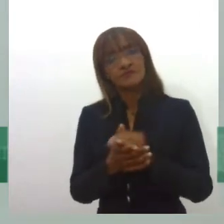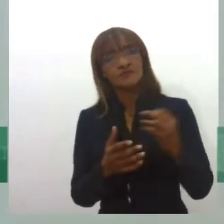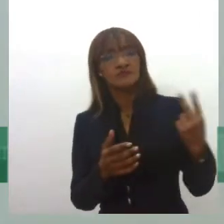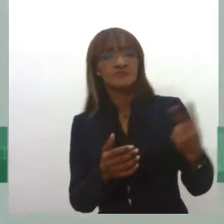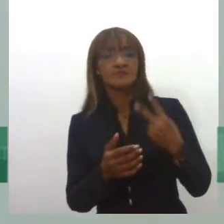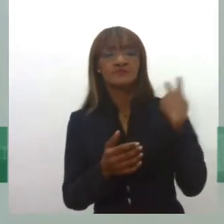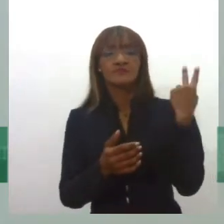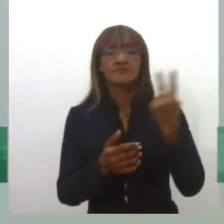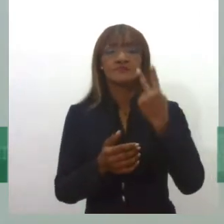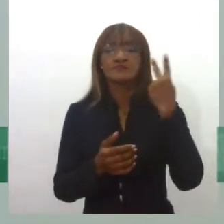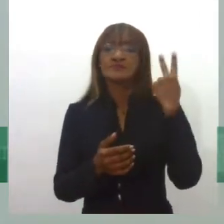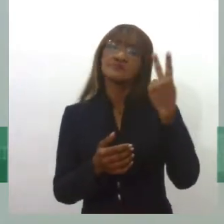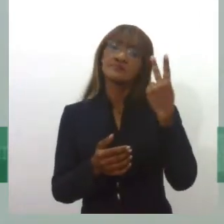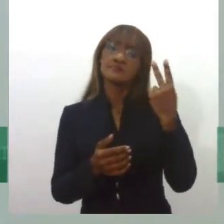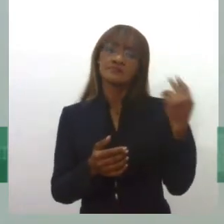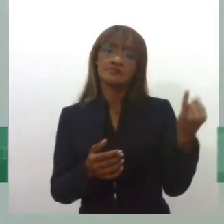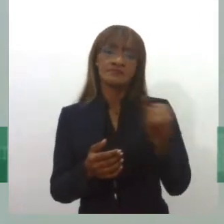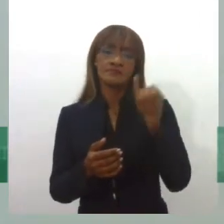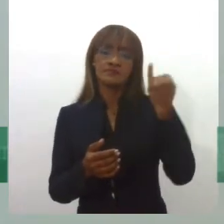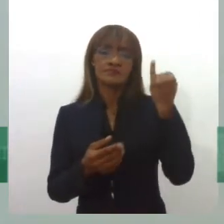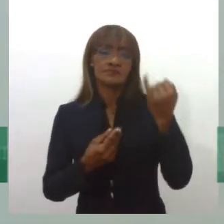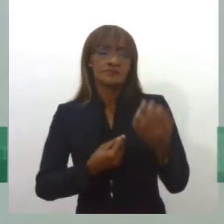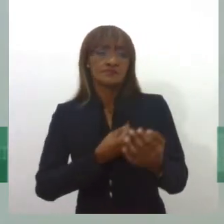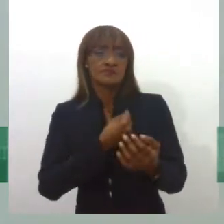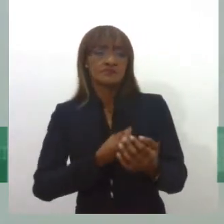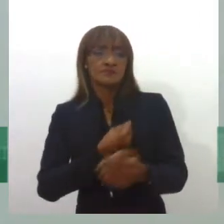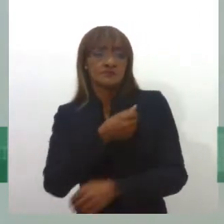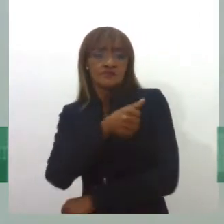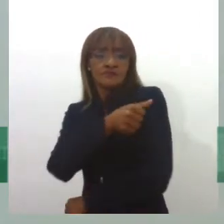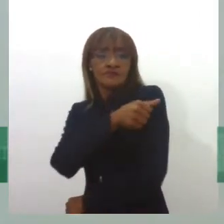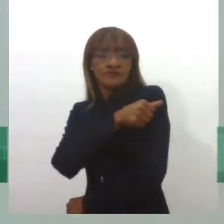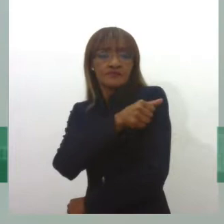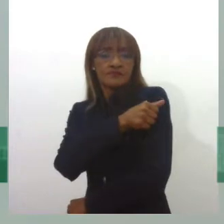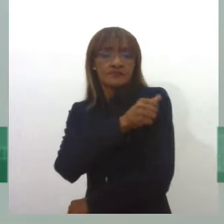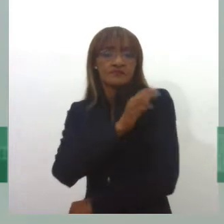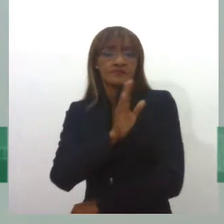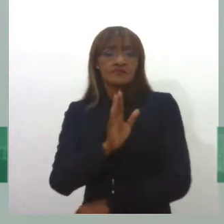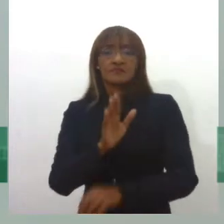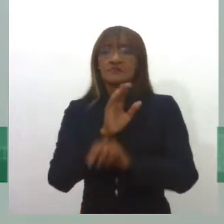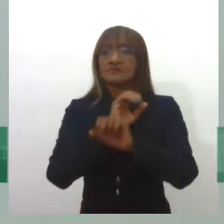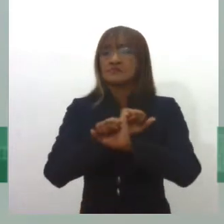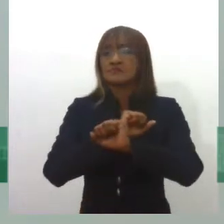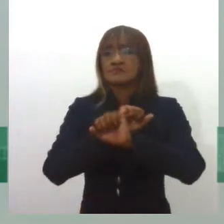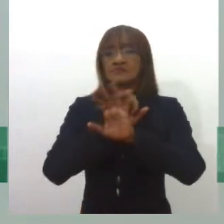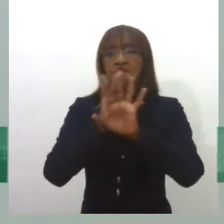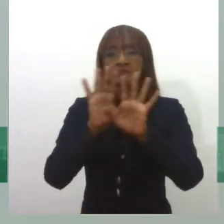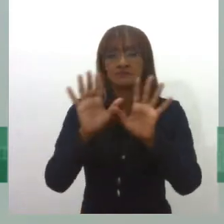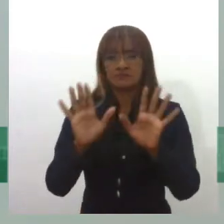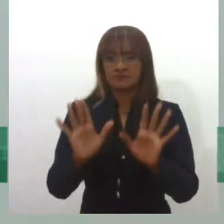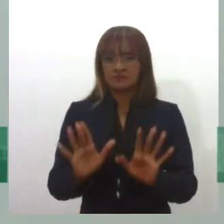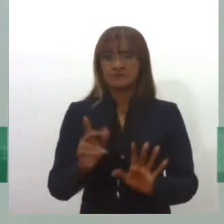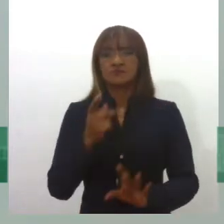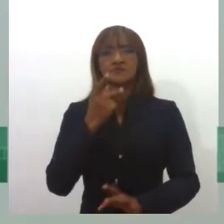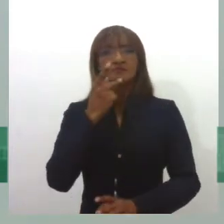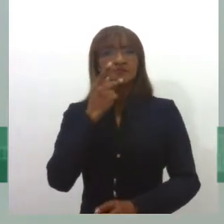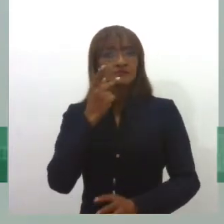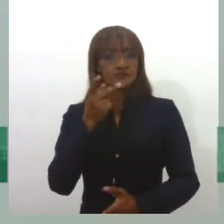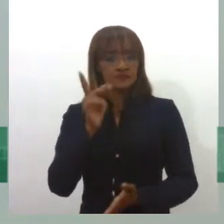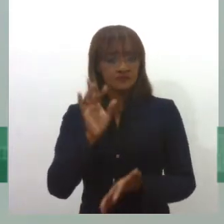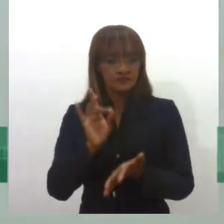são importantes na vida do aluno. O valor da transparência, o valor da honestidade,